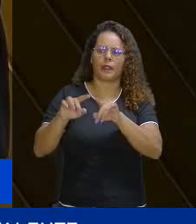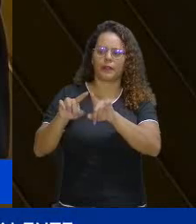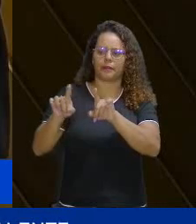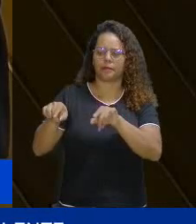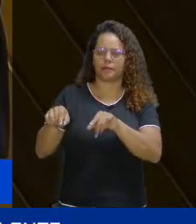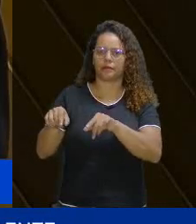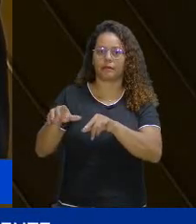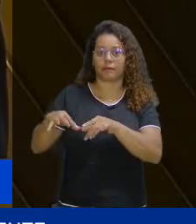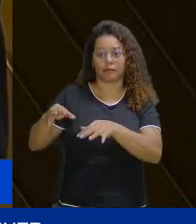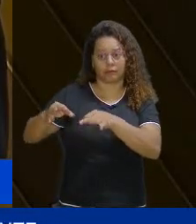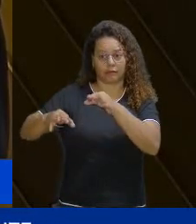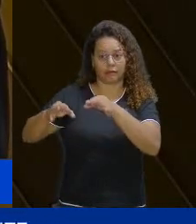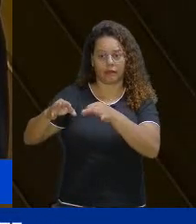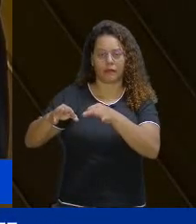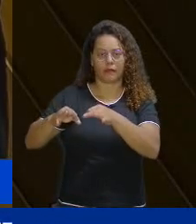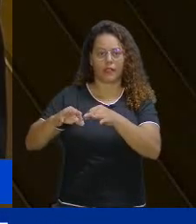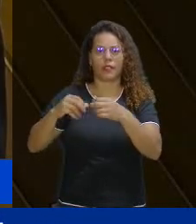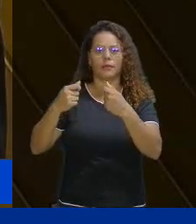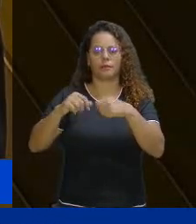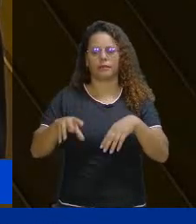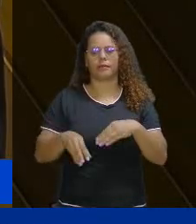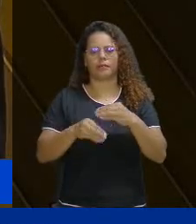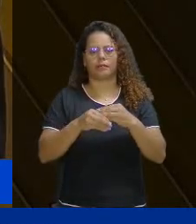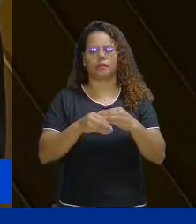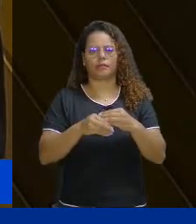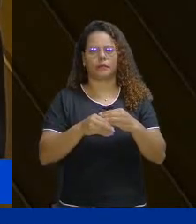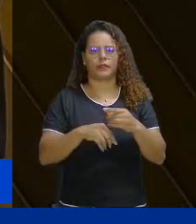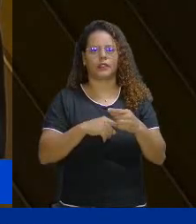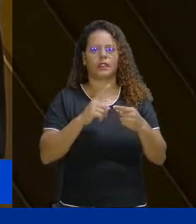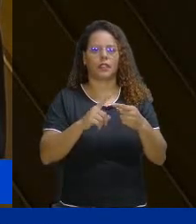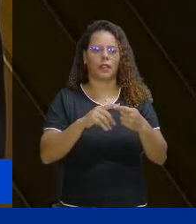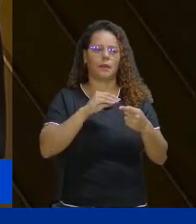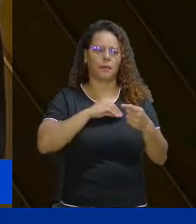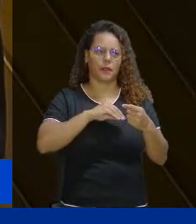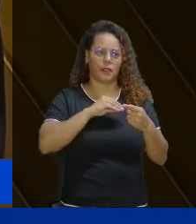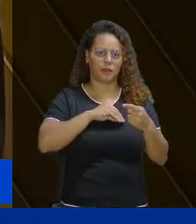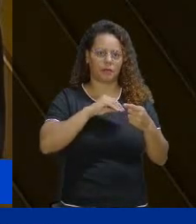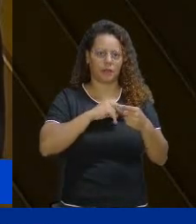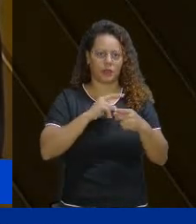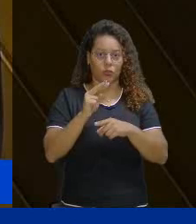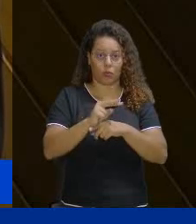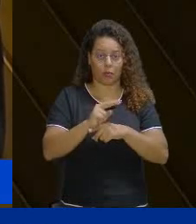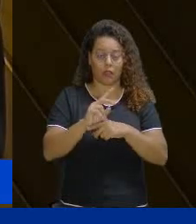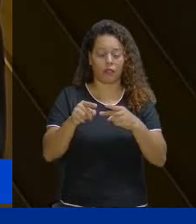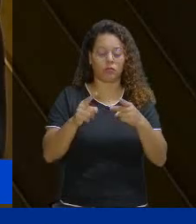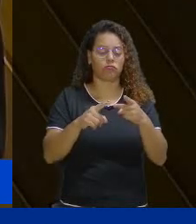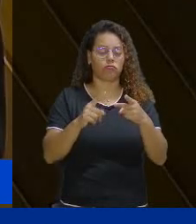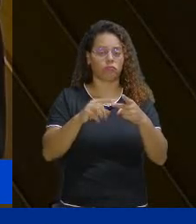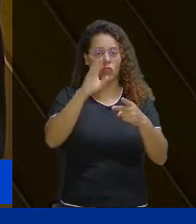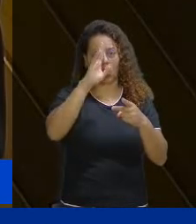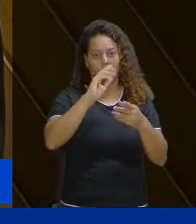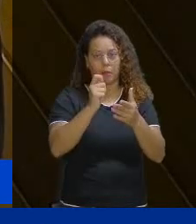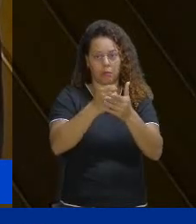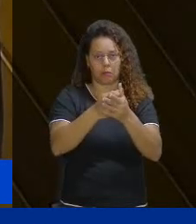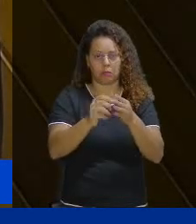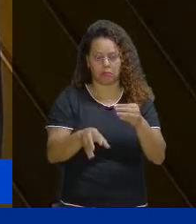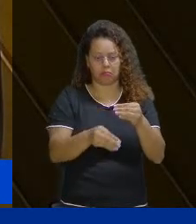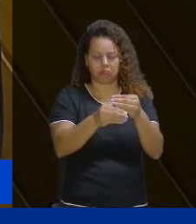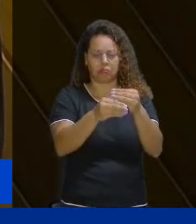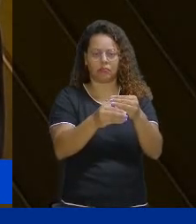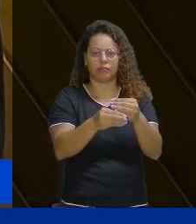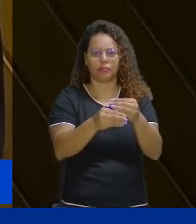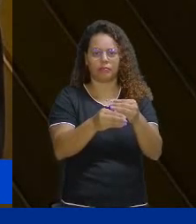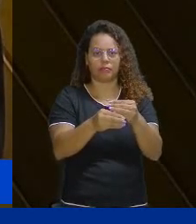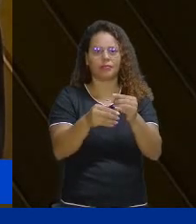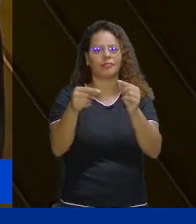Poder Judiciário é composta pelo vencimento básico do cargo e pela gratificação judiciária. Veja, o artigo